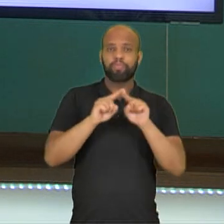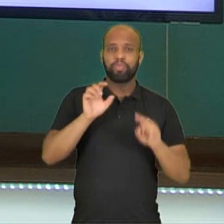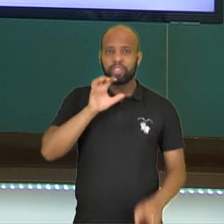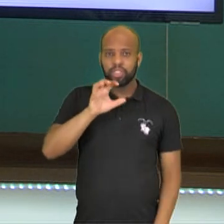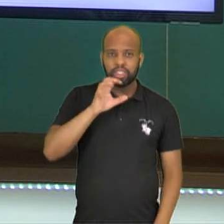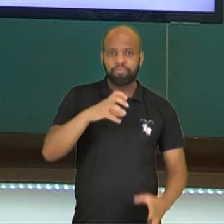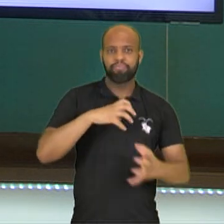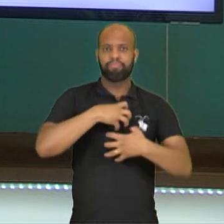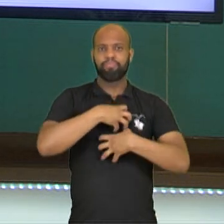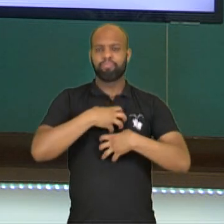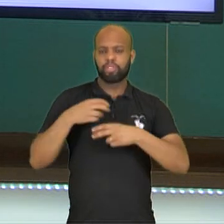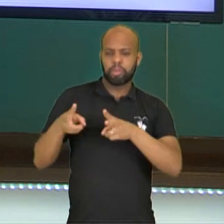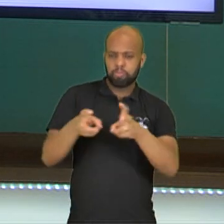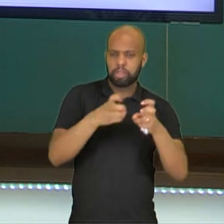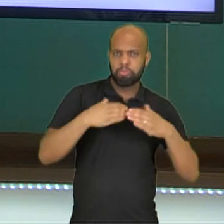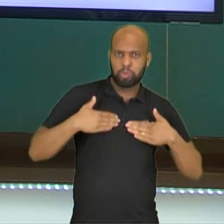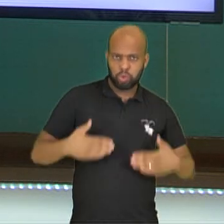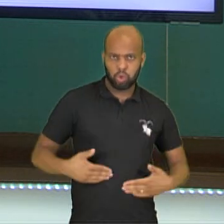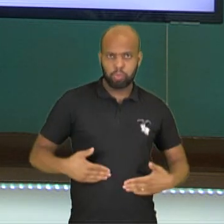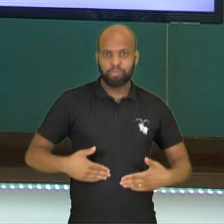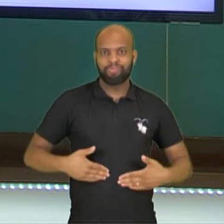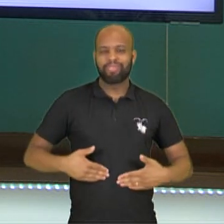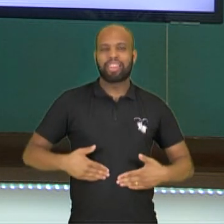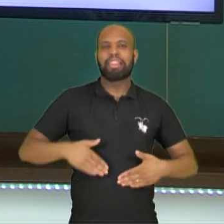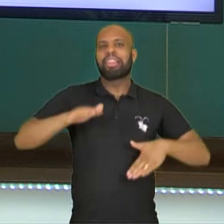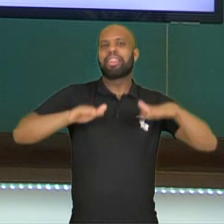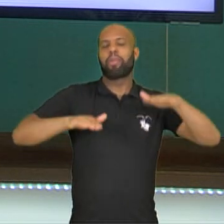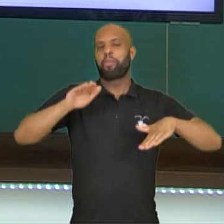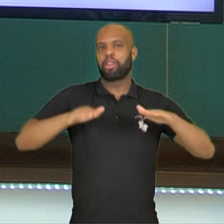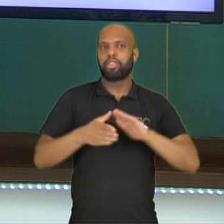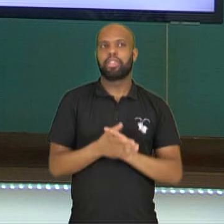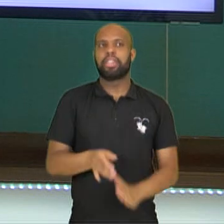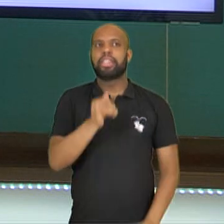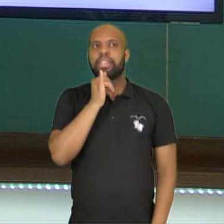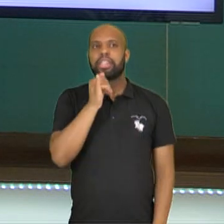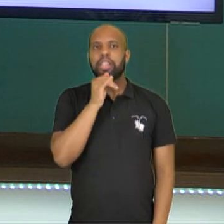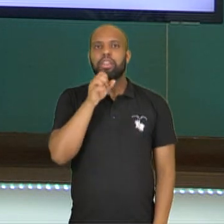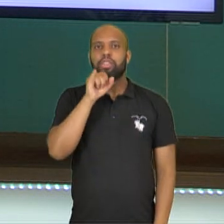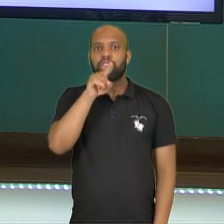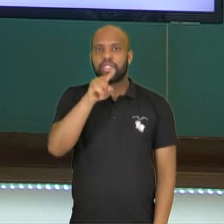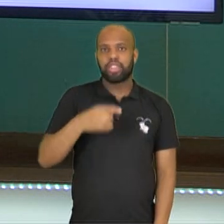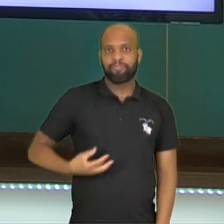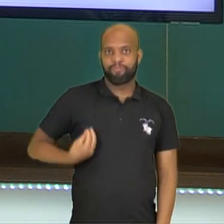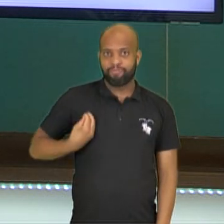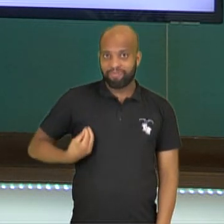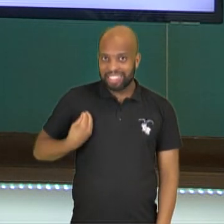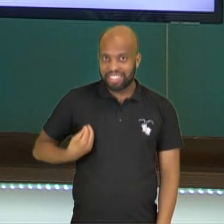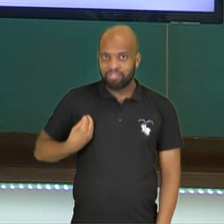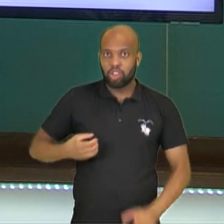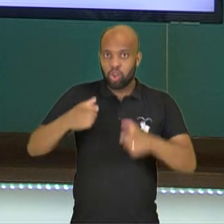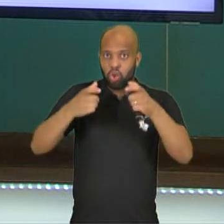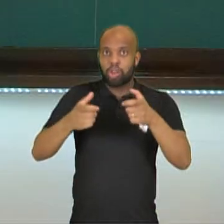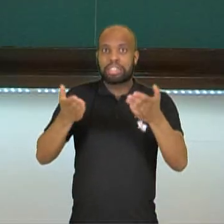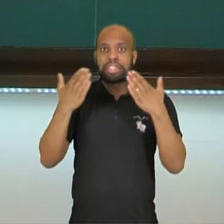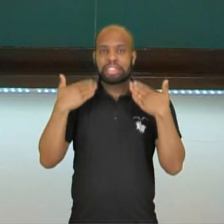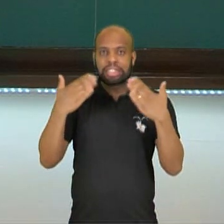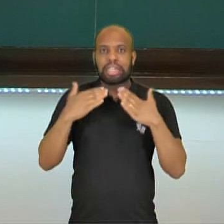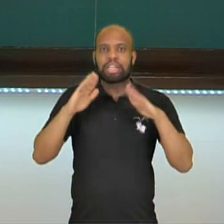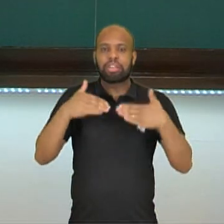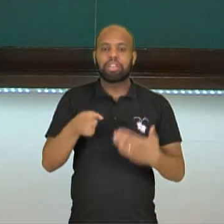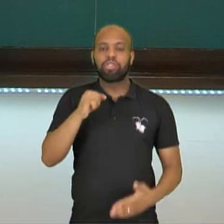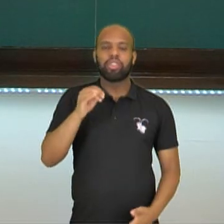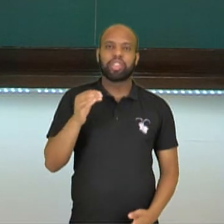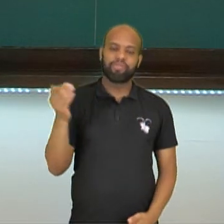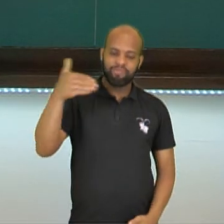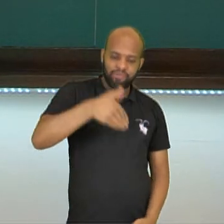de sensação muda de pessoa para pessoa, né? Então, se você vem, por exemplo, de uma região quente, normalmente, se você vem para o sul,